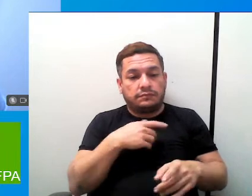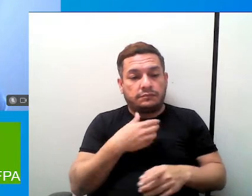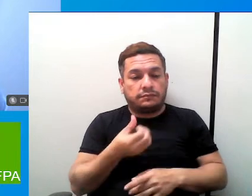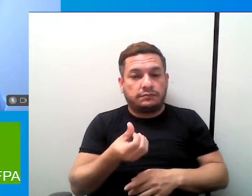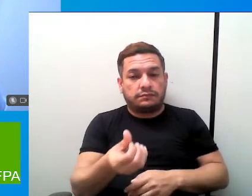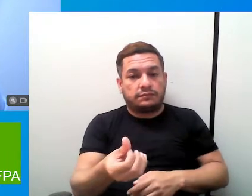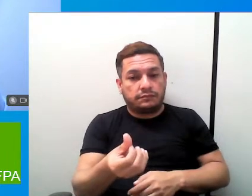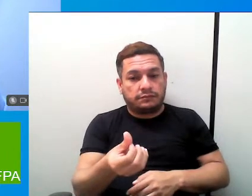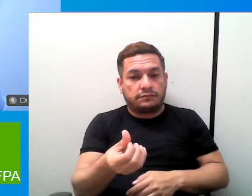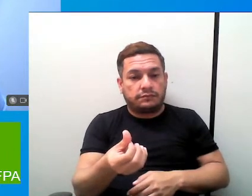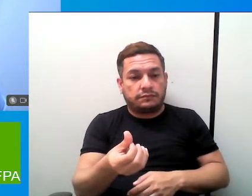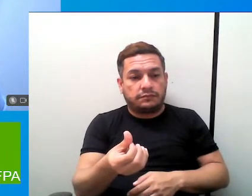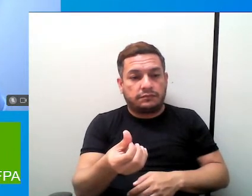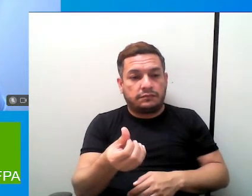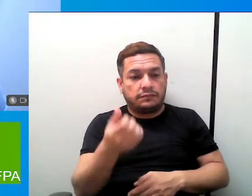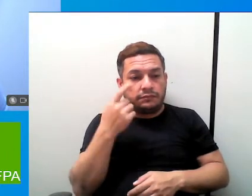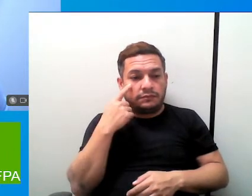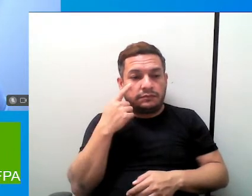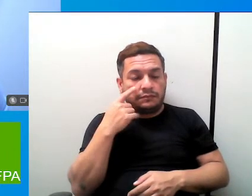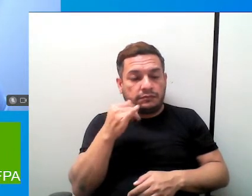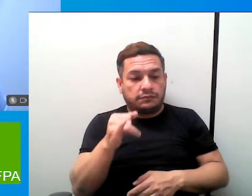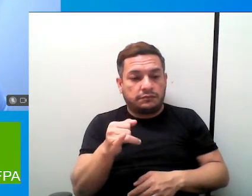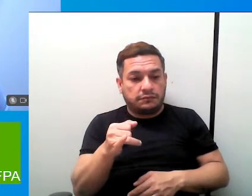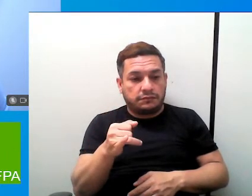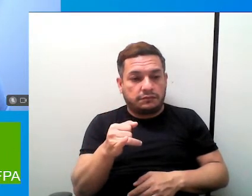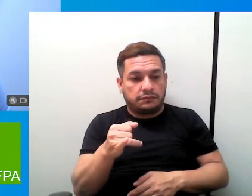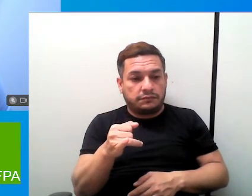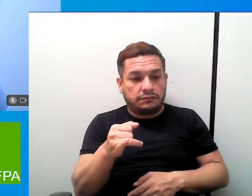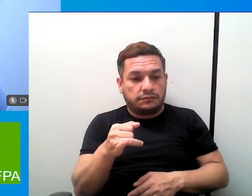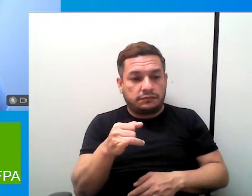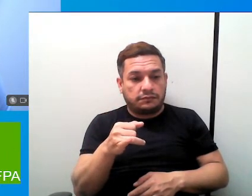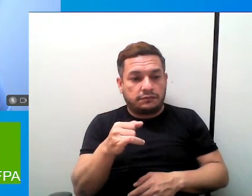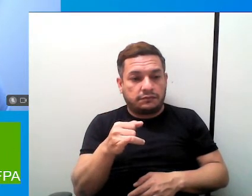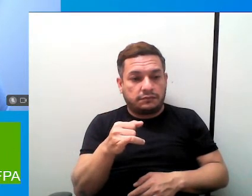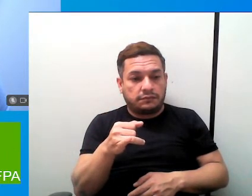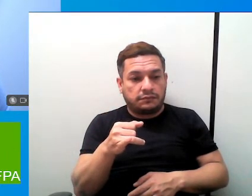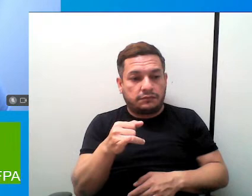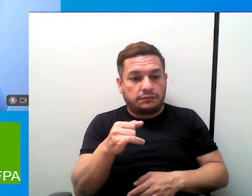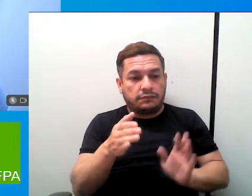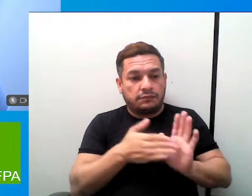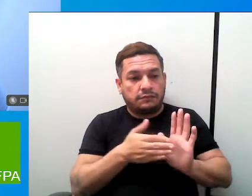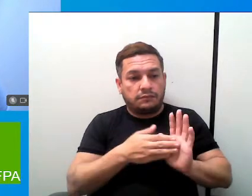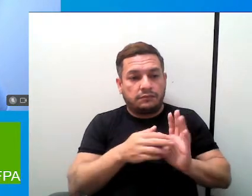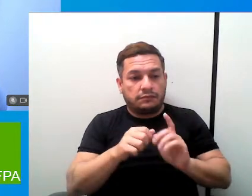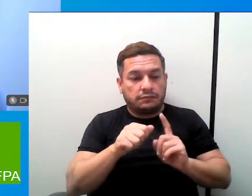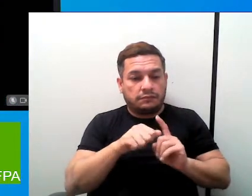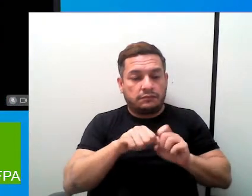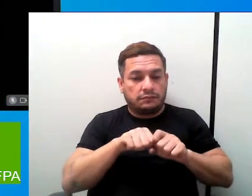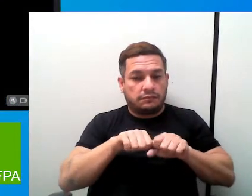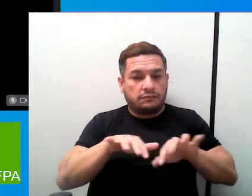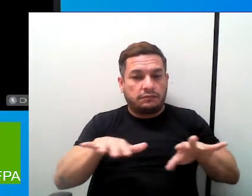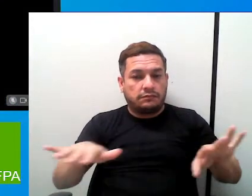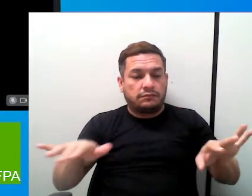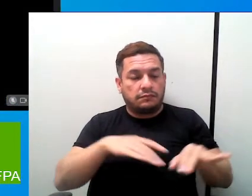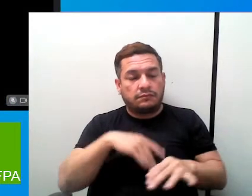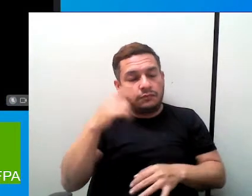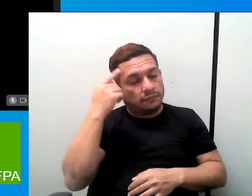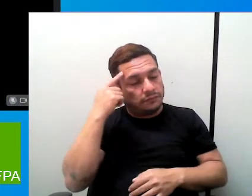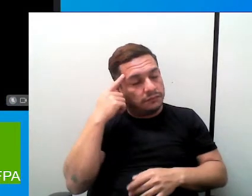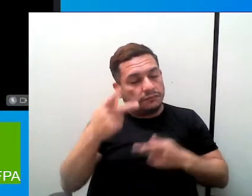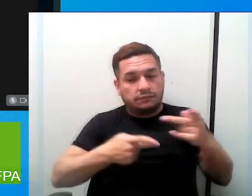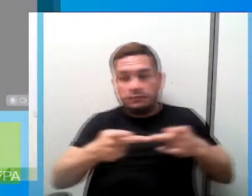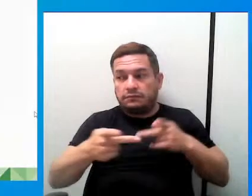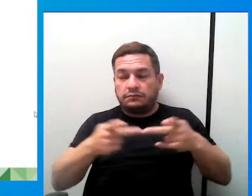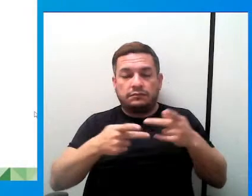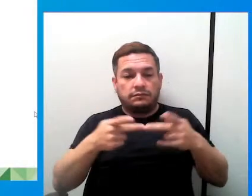há previsibilidade do componente ser ofertado, o próprio colegiado precisa pensar em projetos de extensão, ofertar